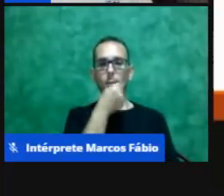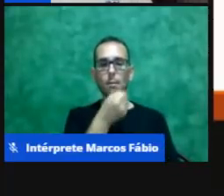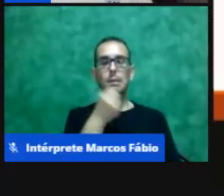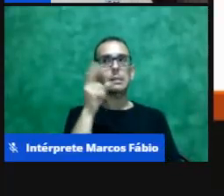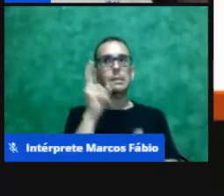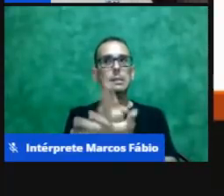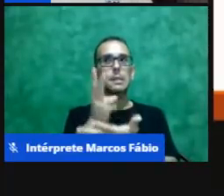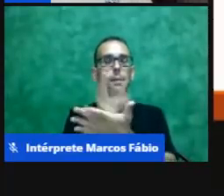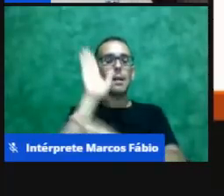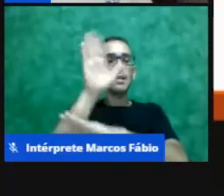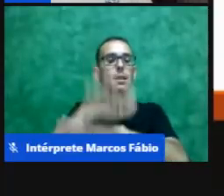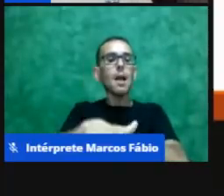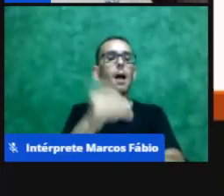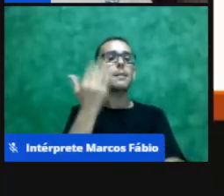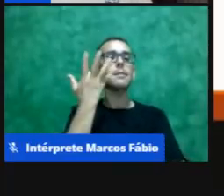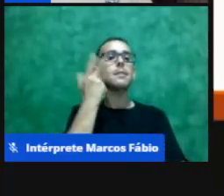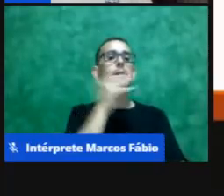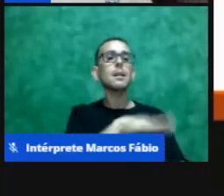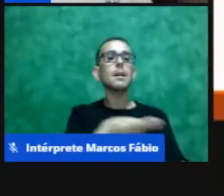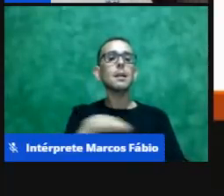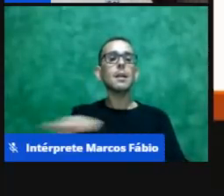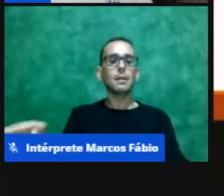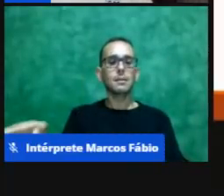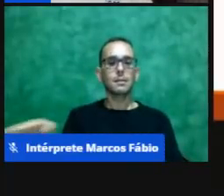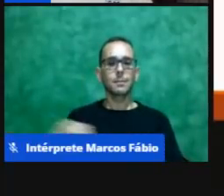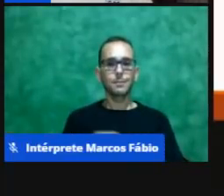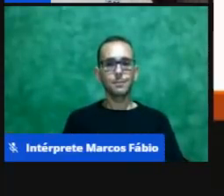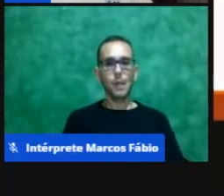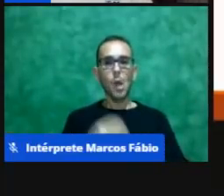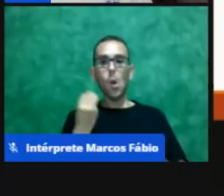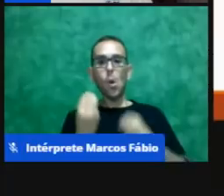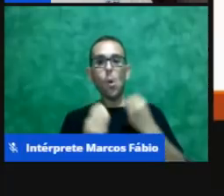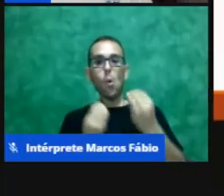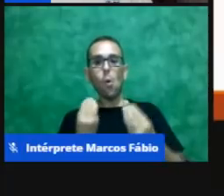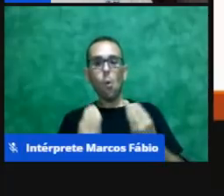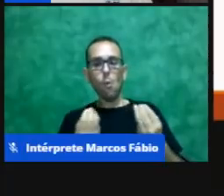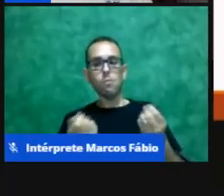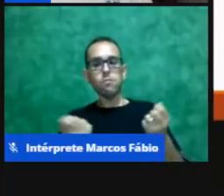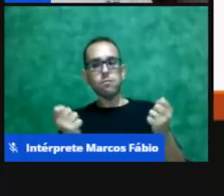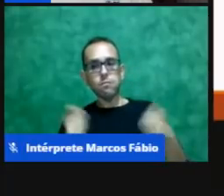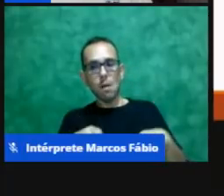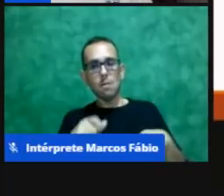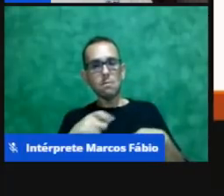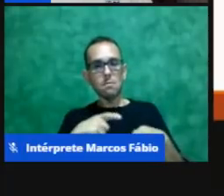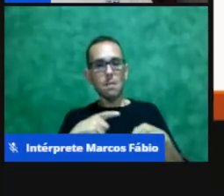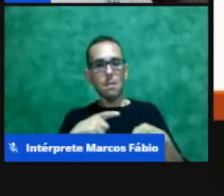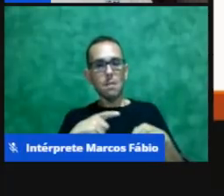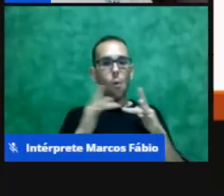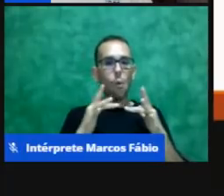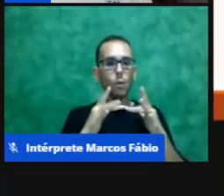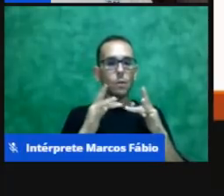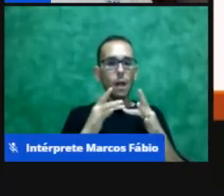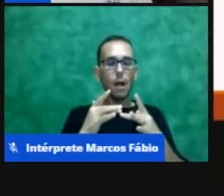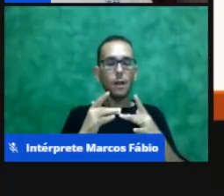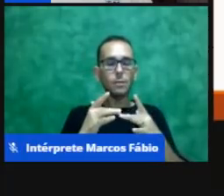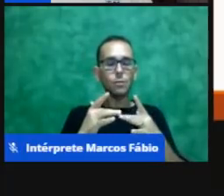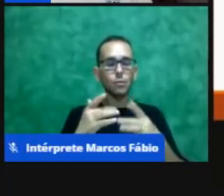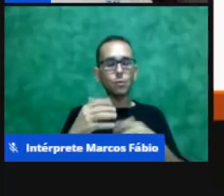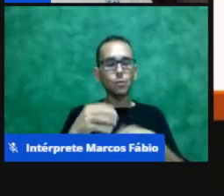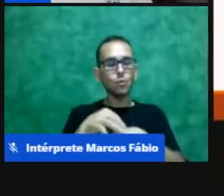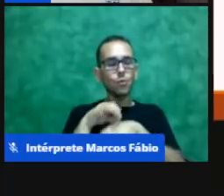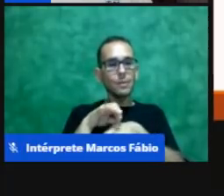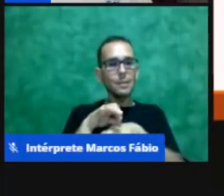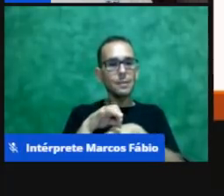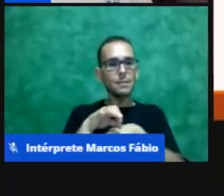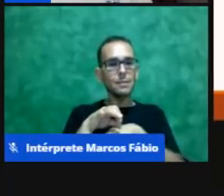vespertino, que são crianças menores. Tá? Então, de como no João Cândido já tenho contato presencial com o pessoal,